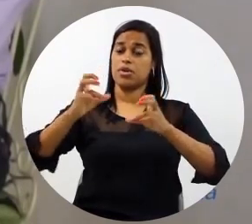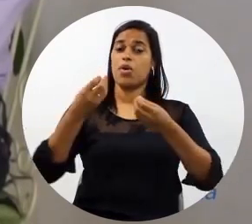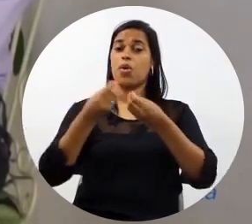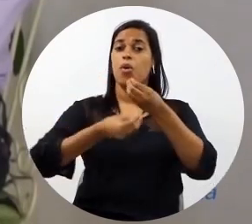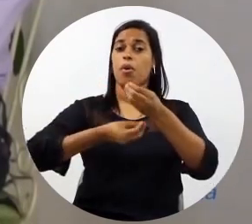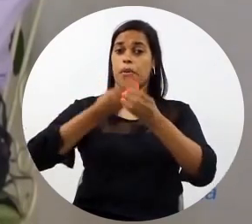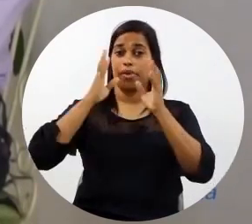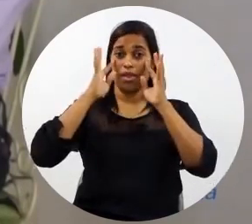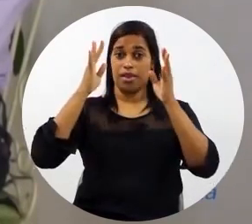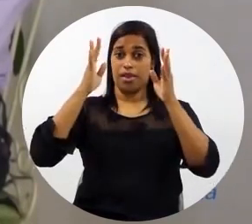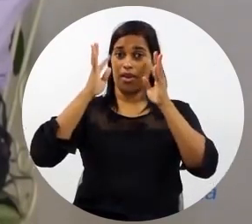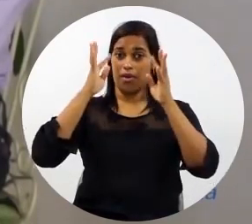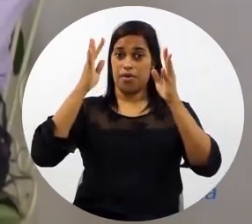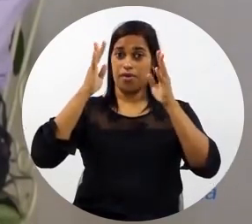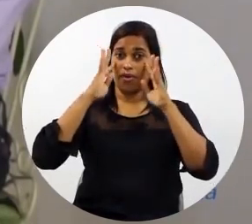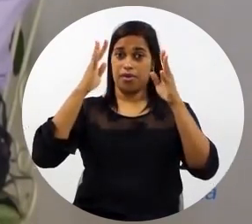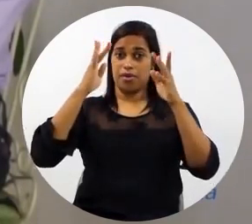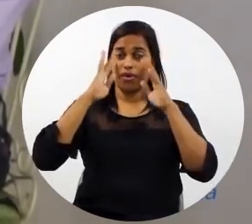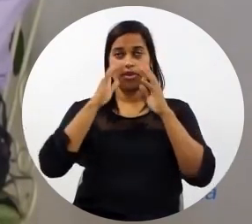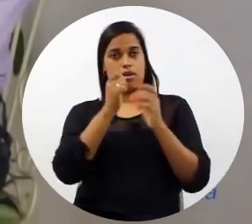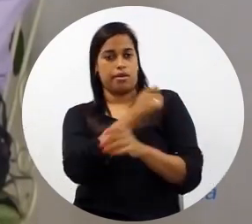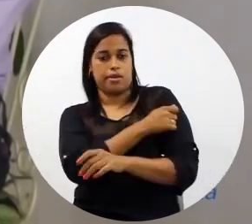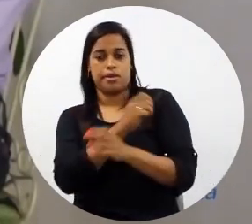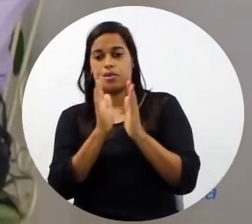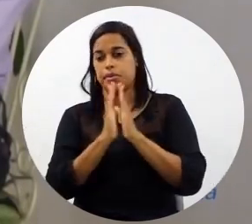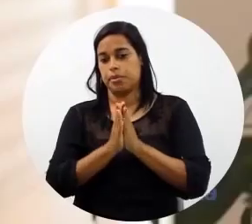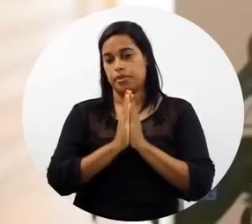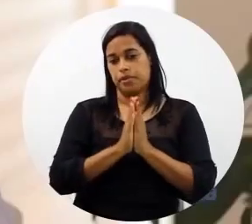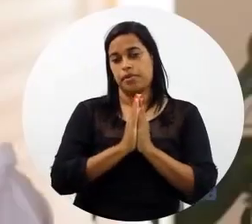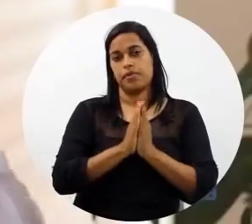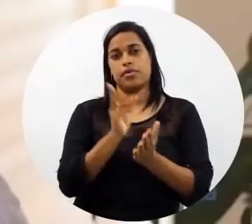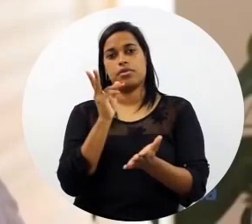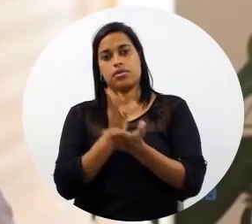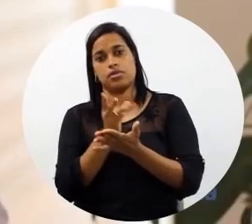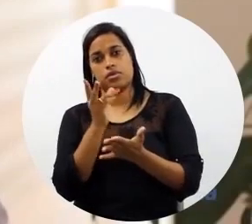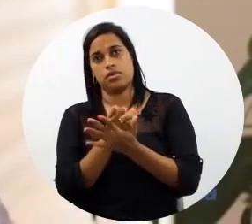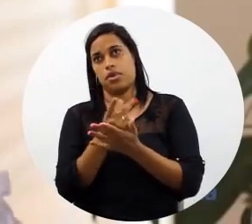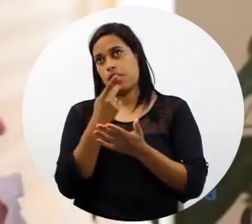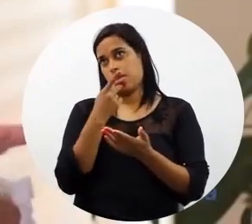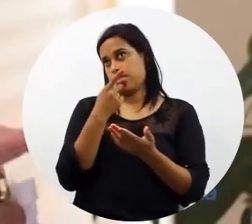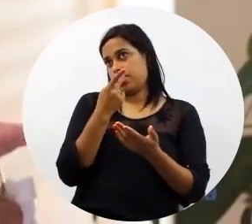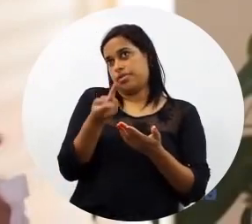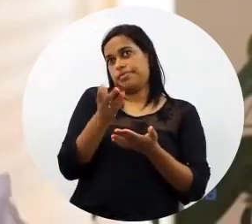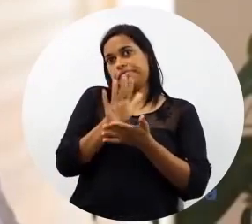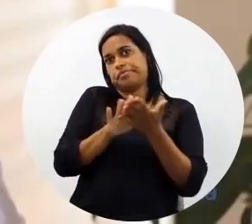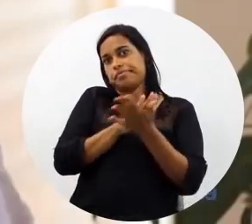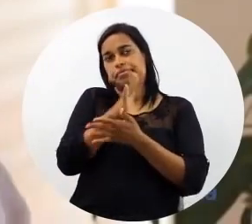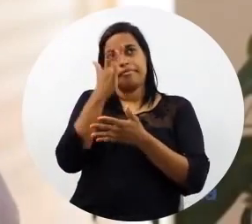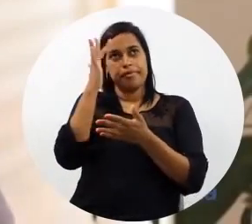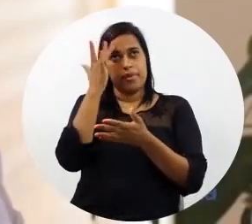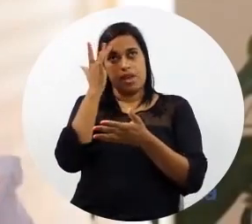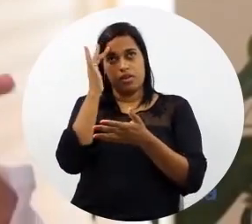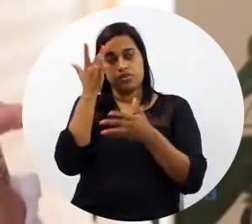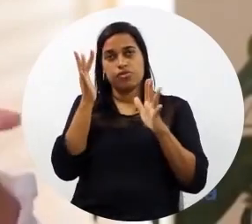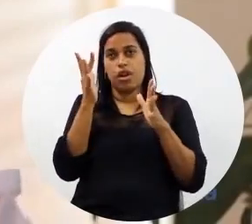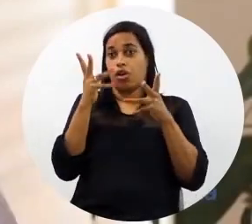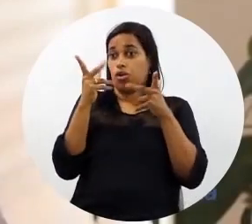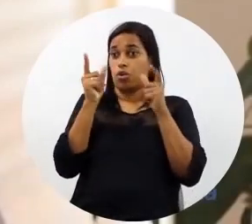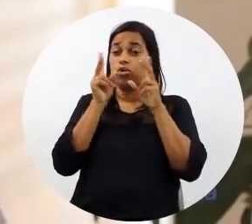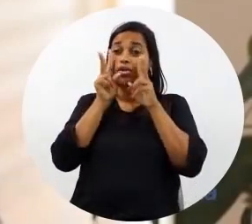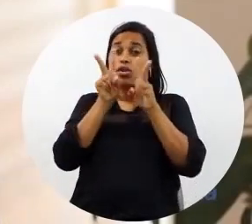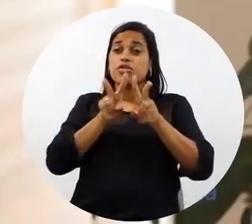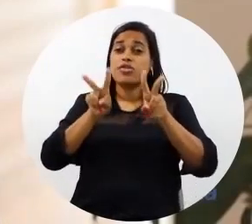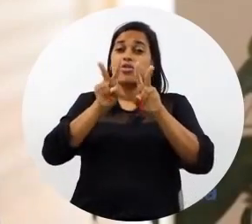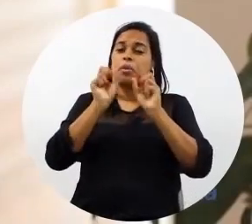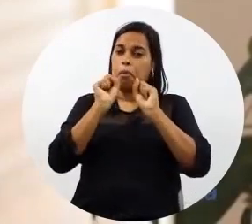teórico e não ficar, aluno, por favor, não fiquem na coisa rasa de que o que você está vendo pode